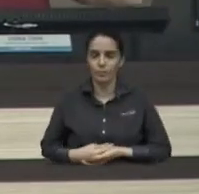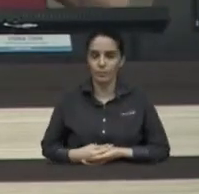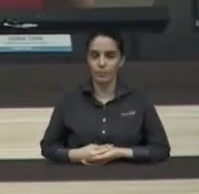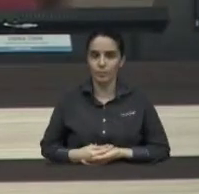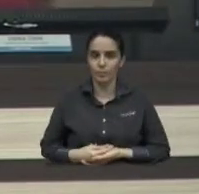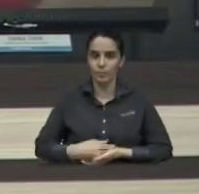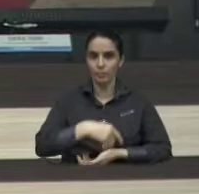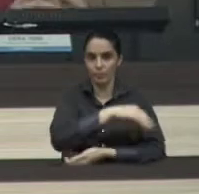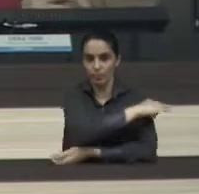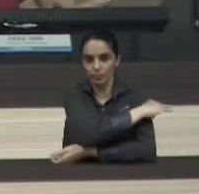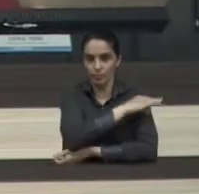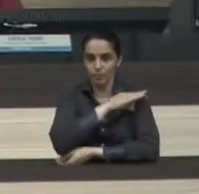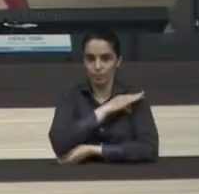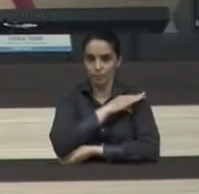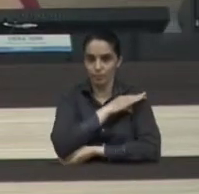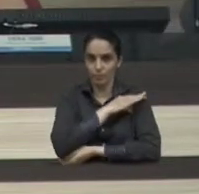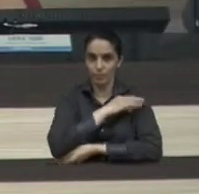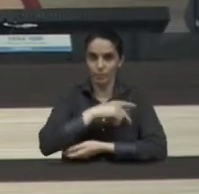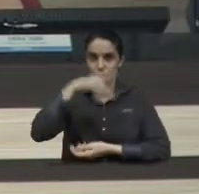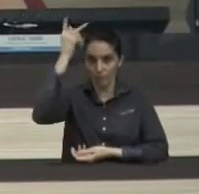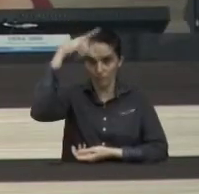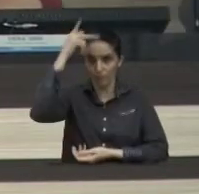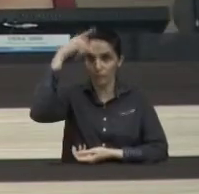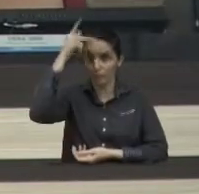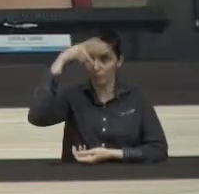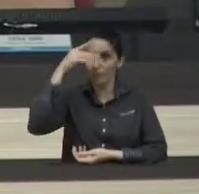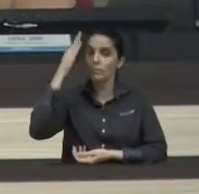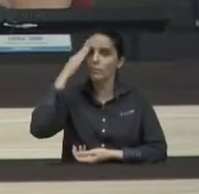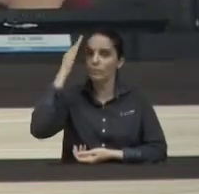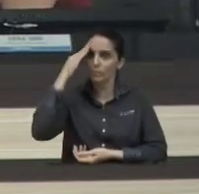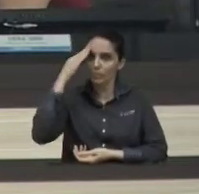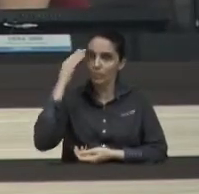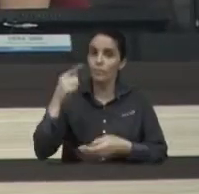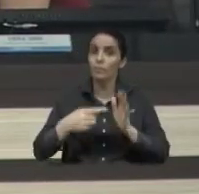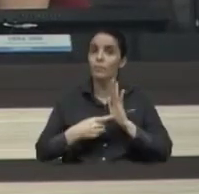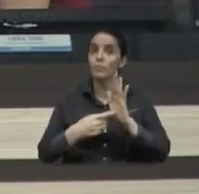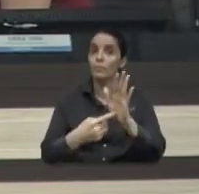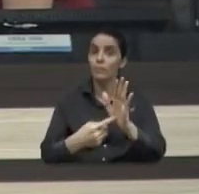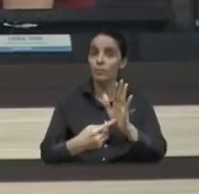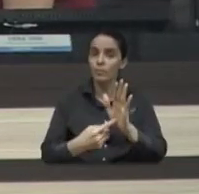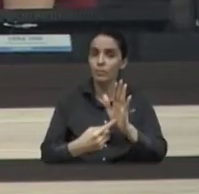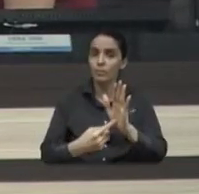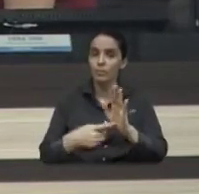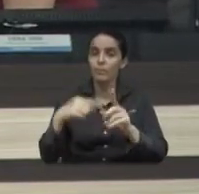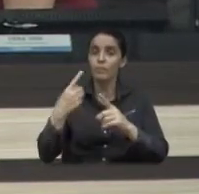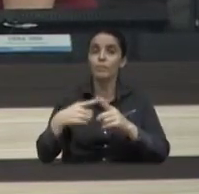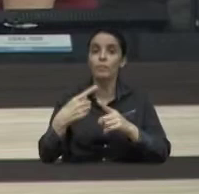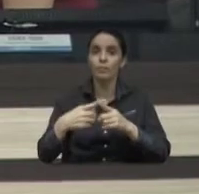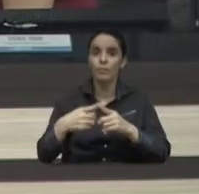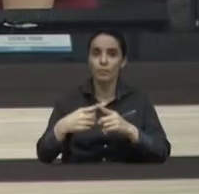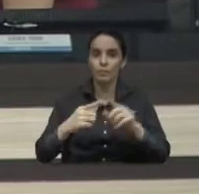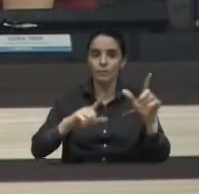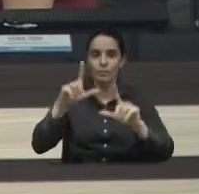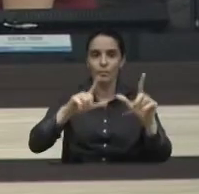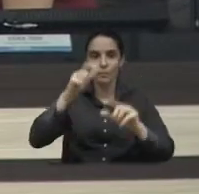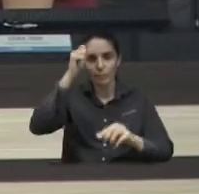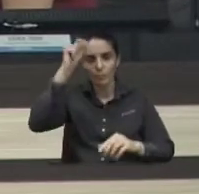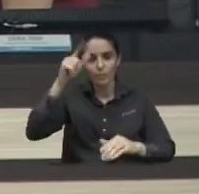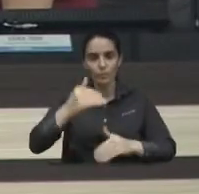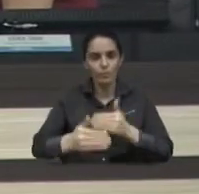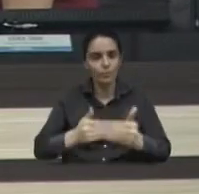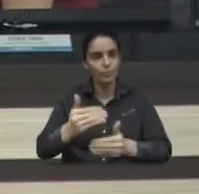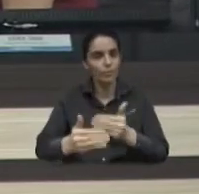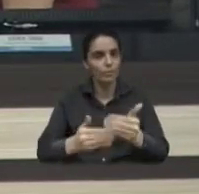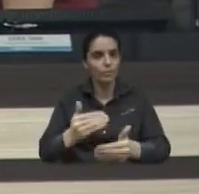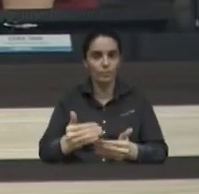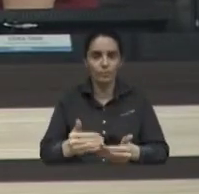prefeito Paulo Radis sabia disso aí, que ele tinha que mostrar a intenção da permanência da TV Cultura. Em nenhum momento ele mostrou que